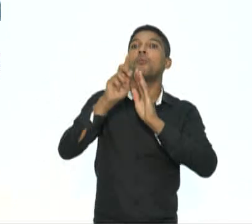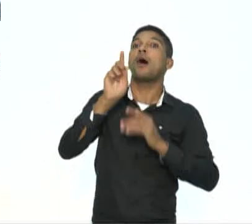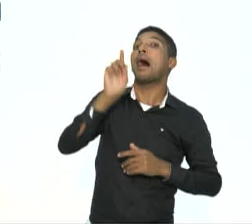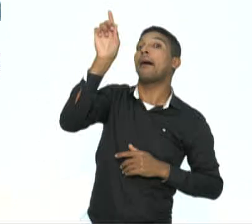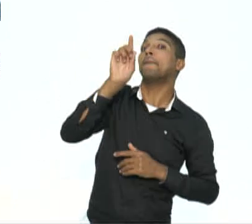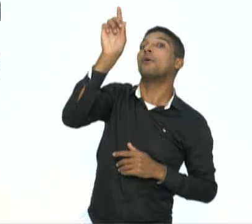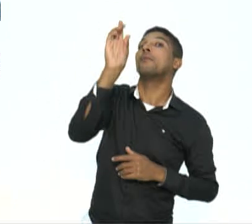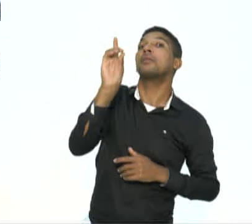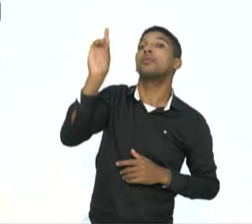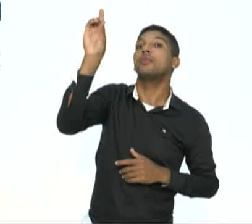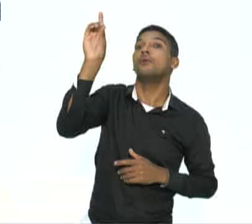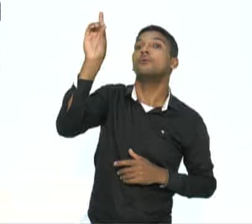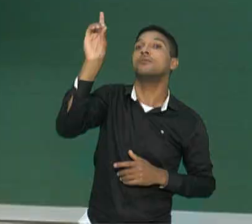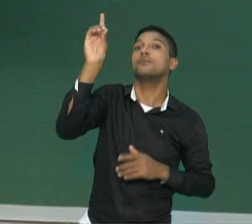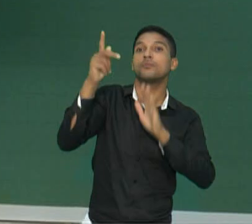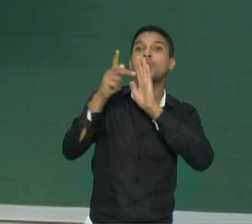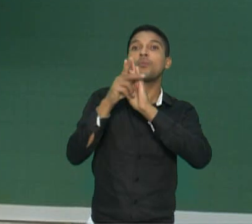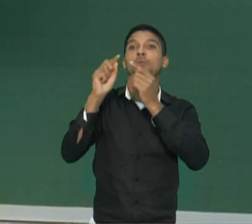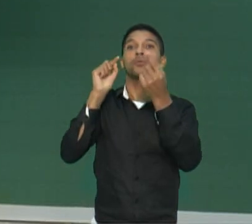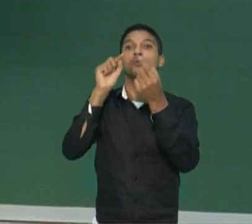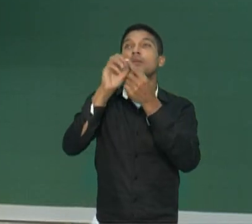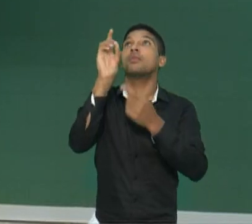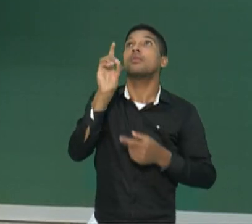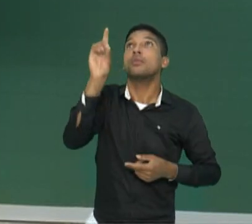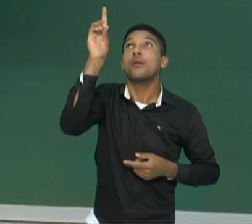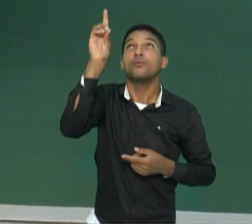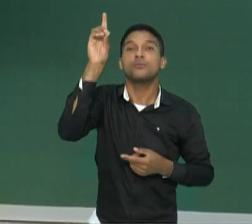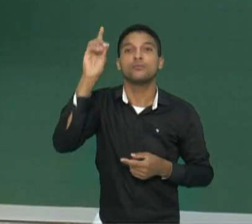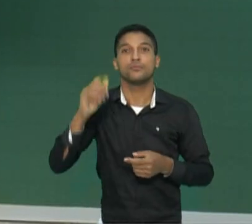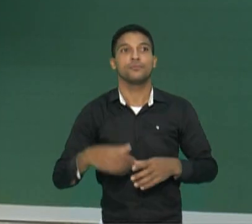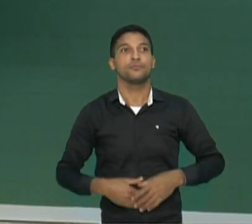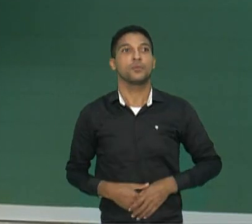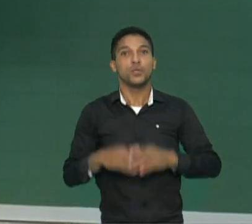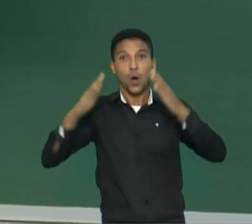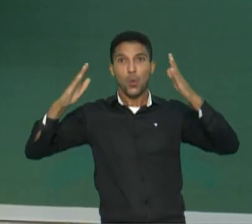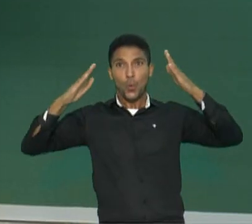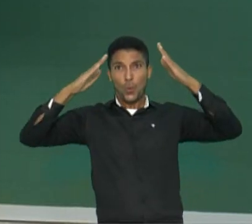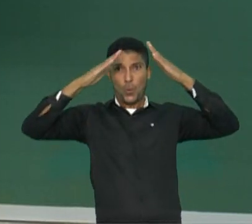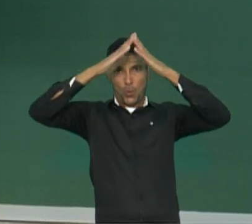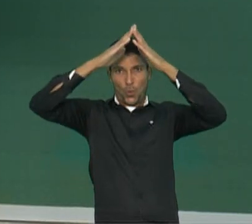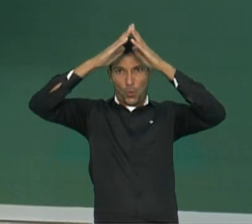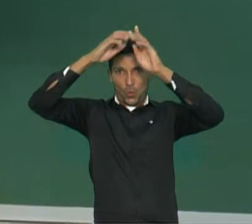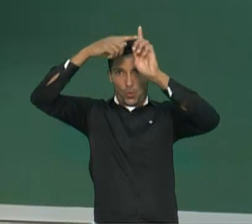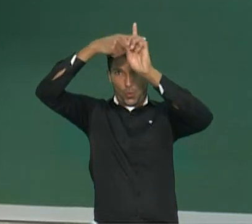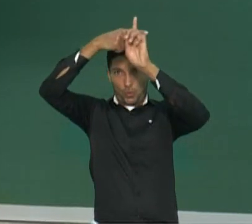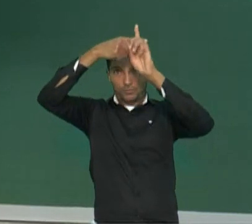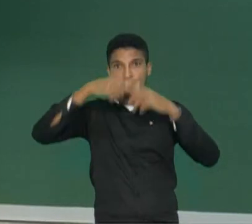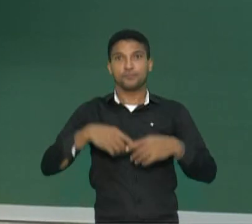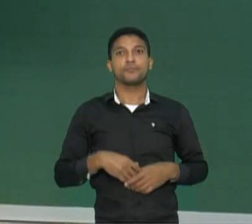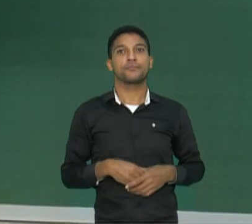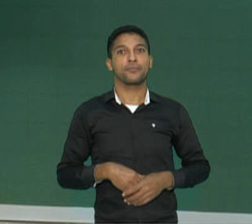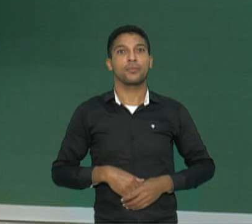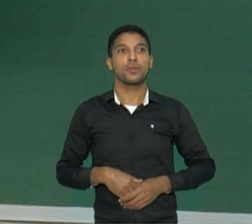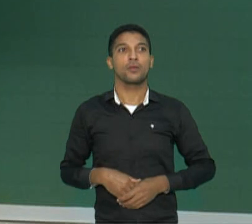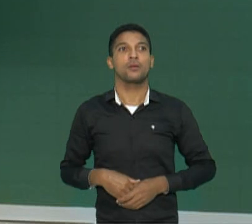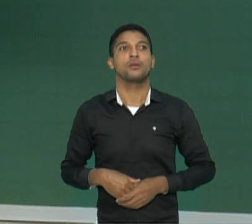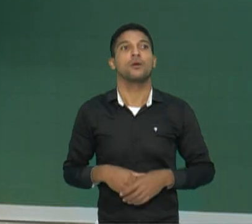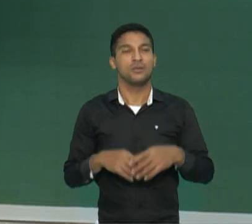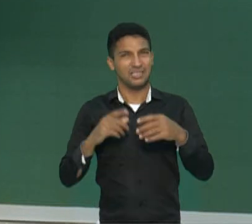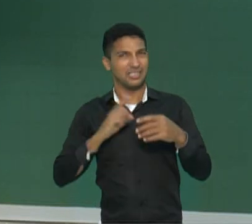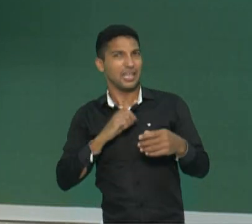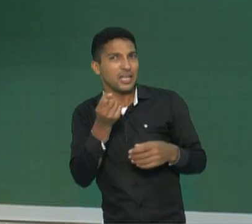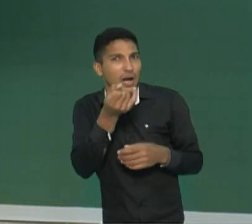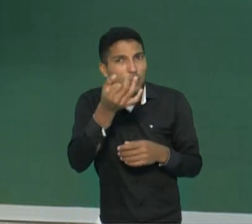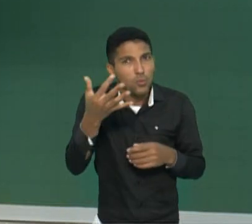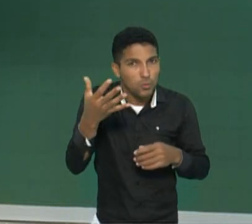de Saint-Denis, que é essa aqui. Ela ainda tem alguma característica, pessoal, da arte românica, né? Ela